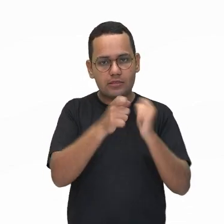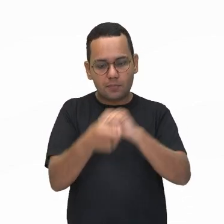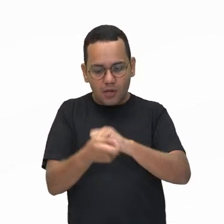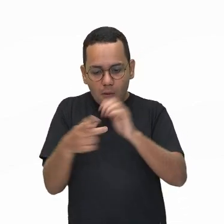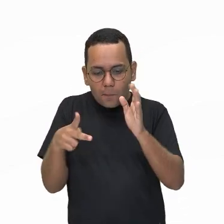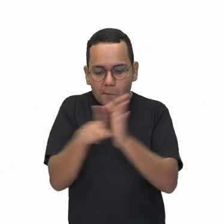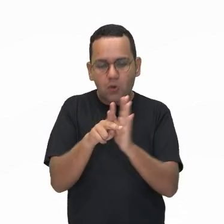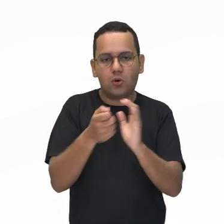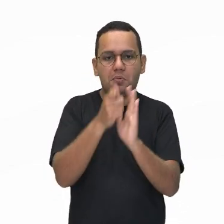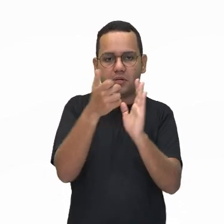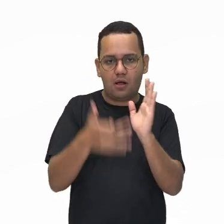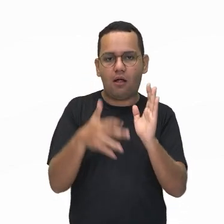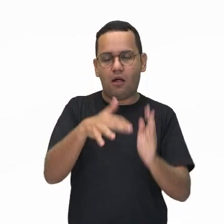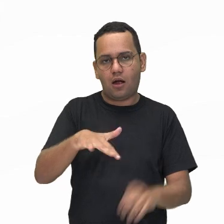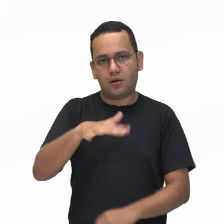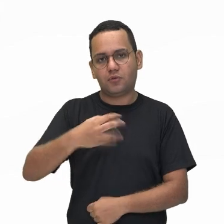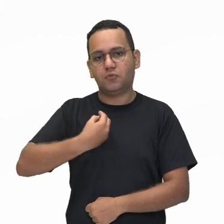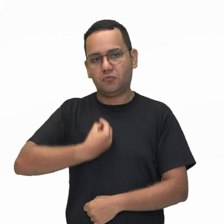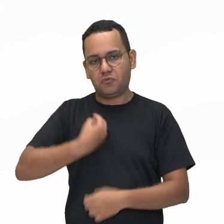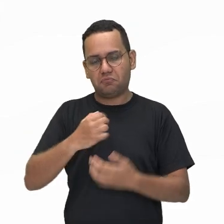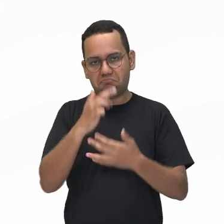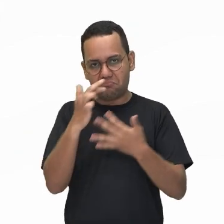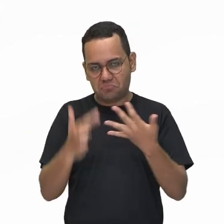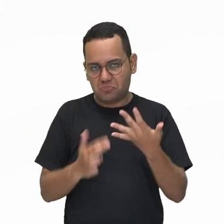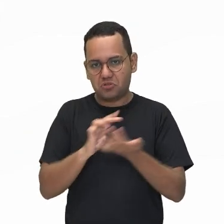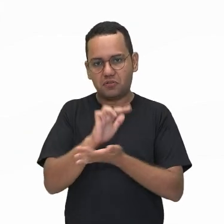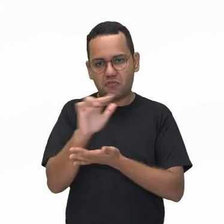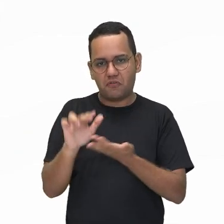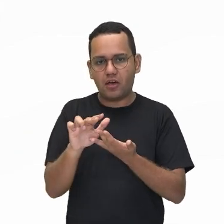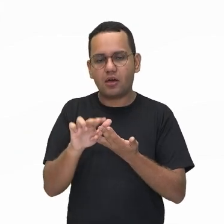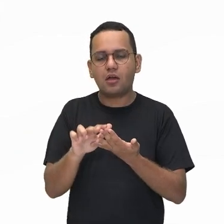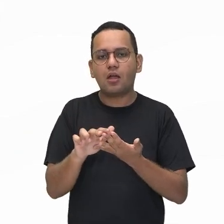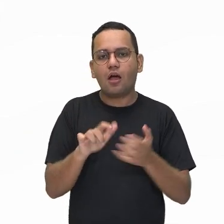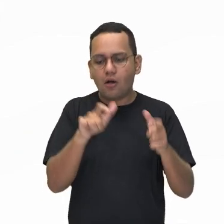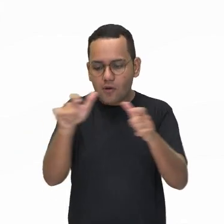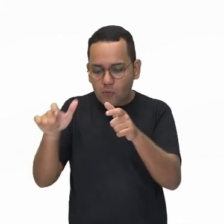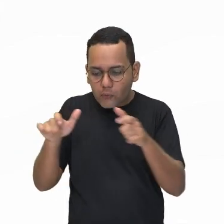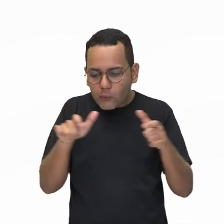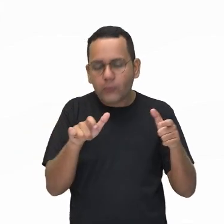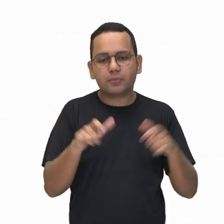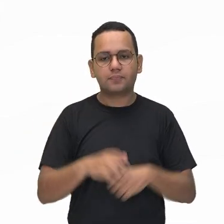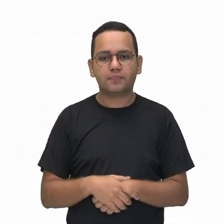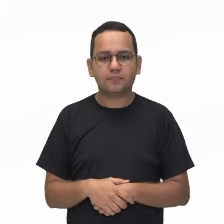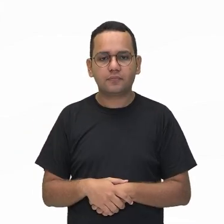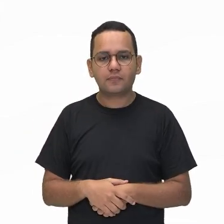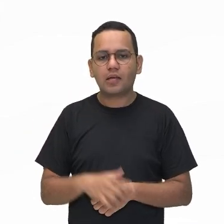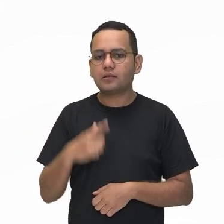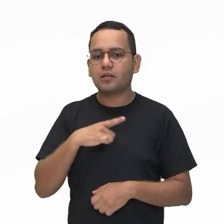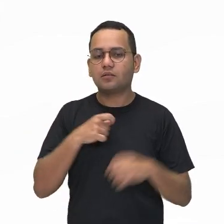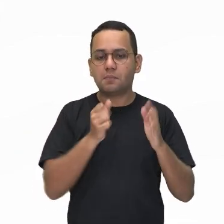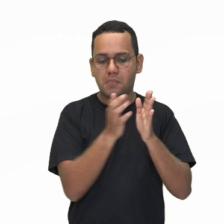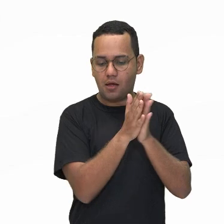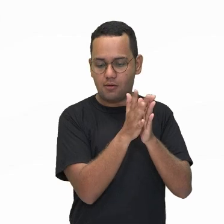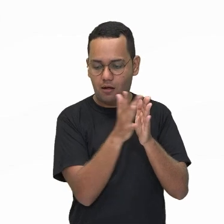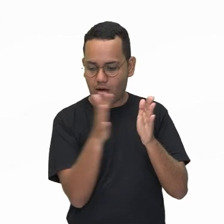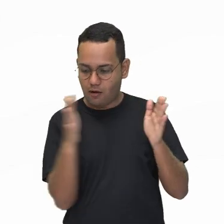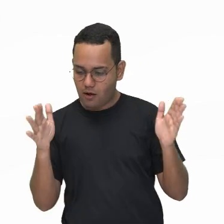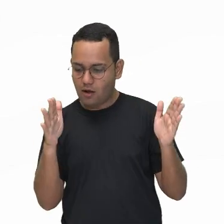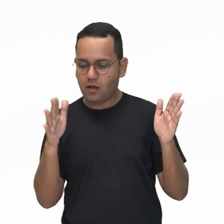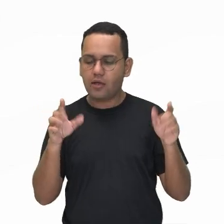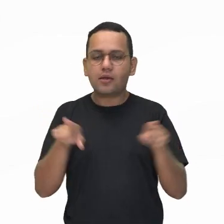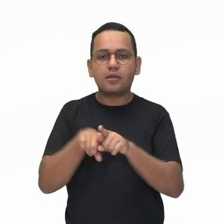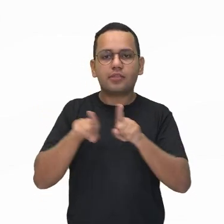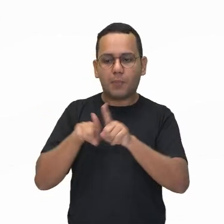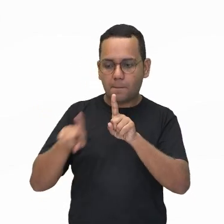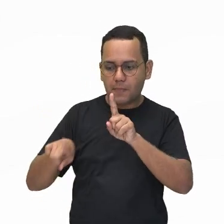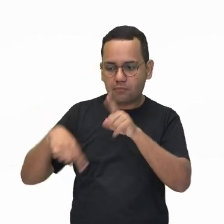características dos seres vivos às alterações do meio ambiente ao longo das gerações e ao longo do